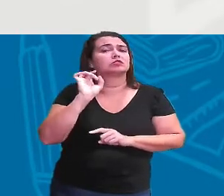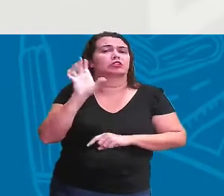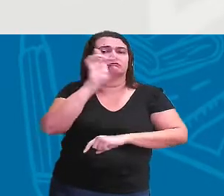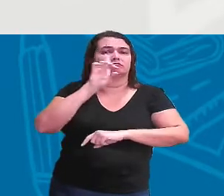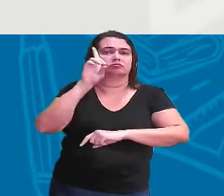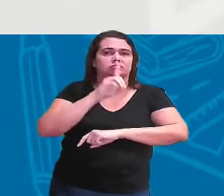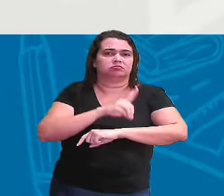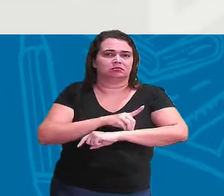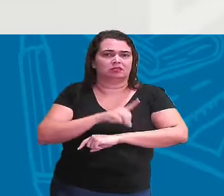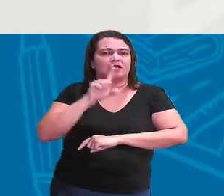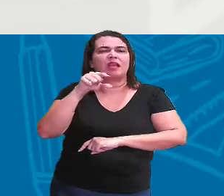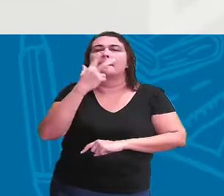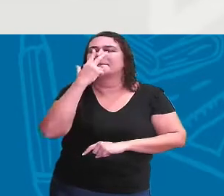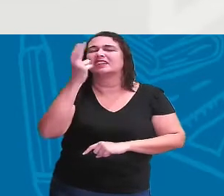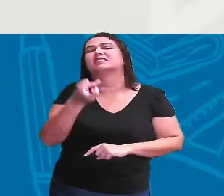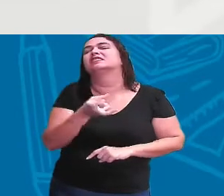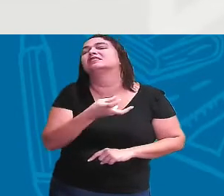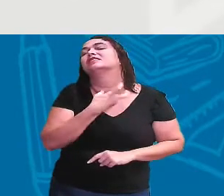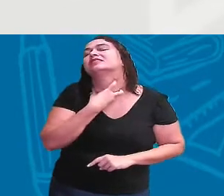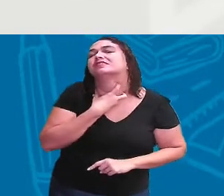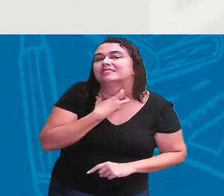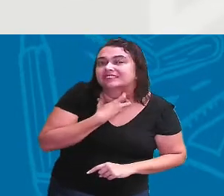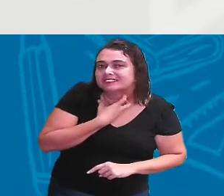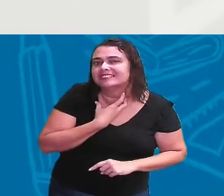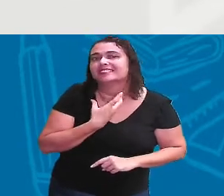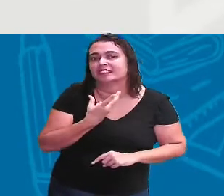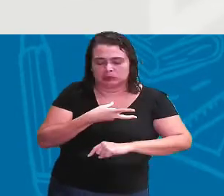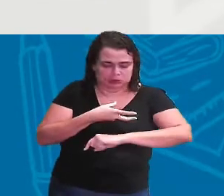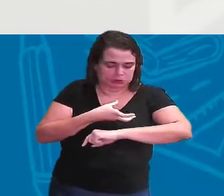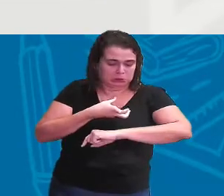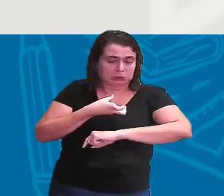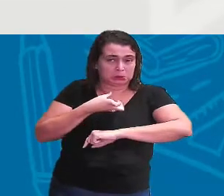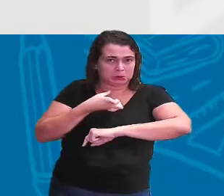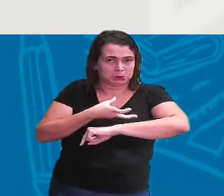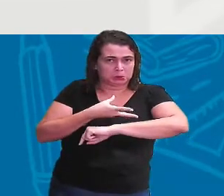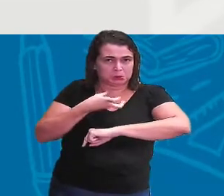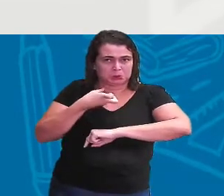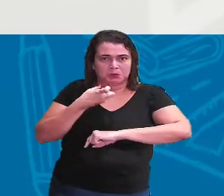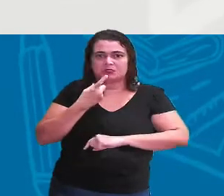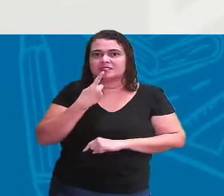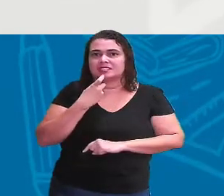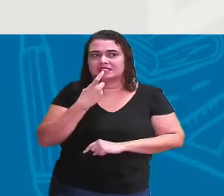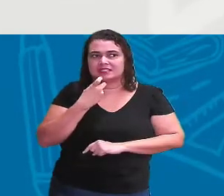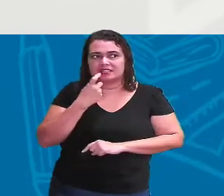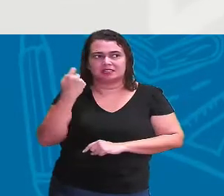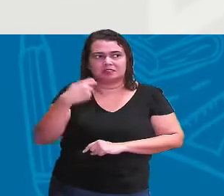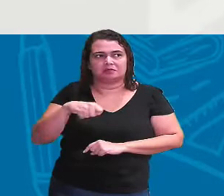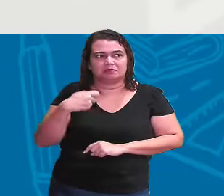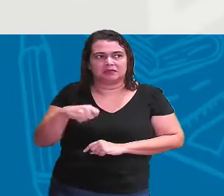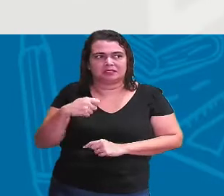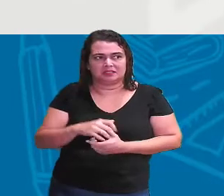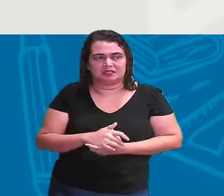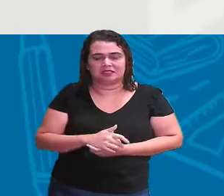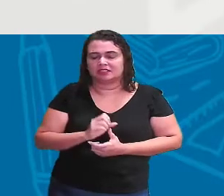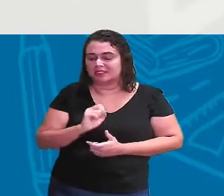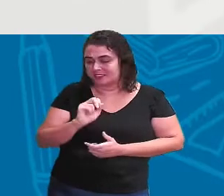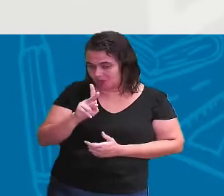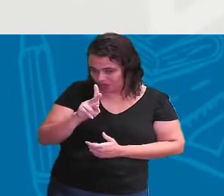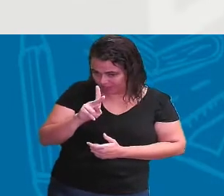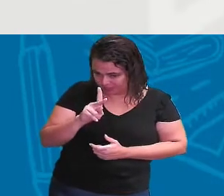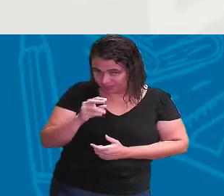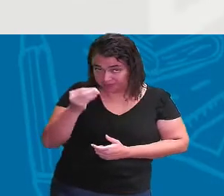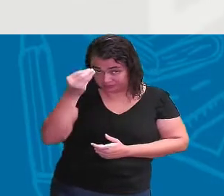comportamento vampiresco, comportamento de se alimentar de sangue. Você guardou essa informação? Tá